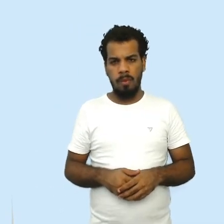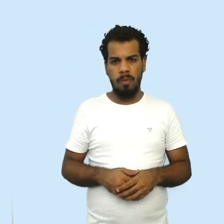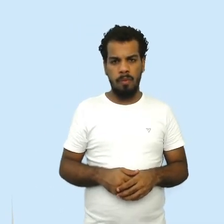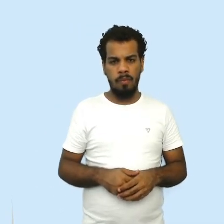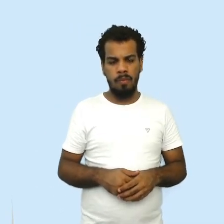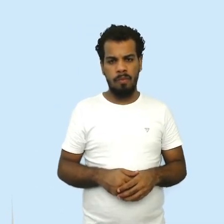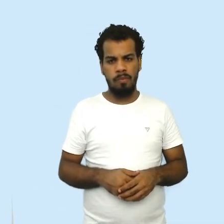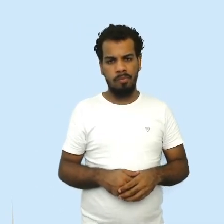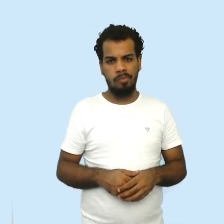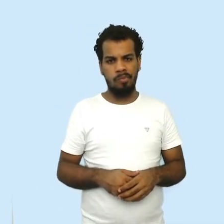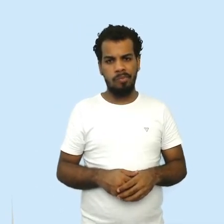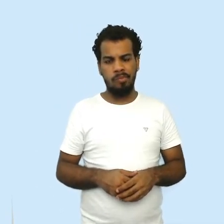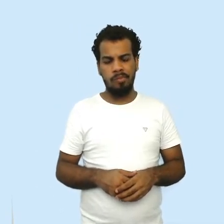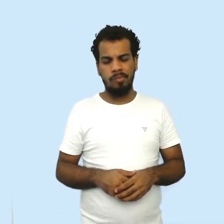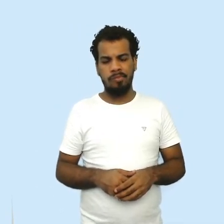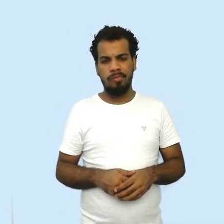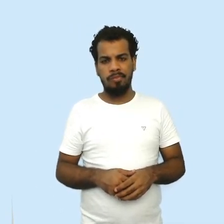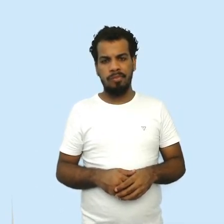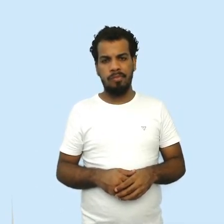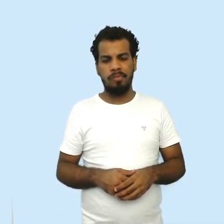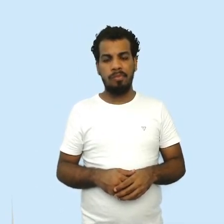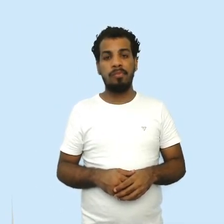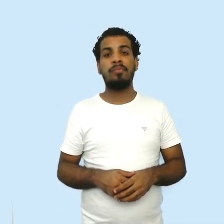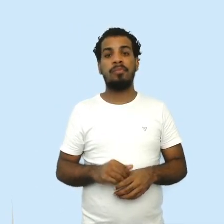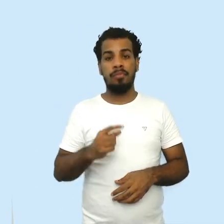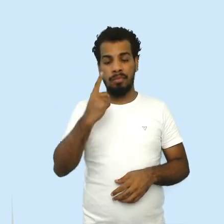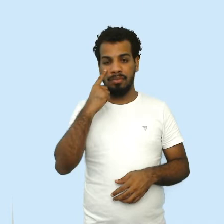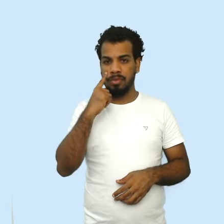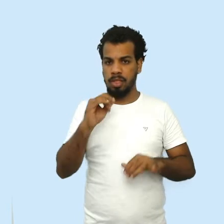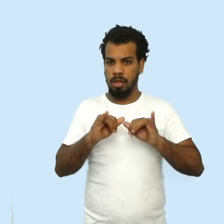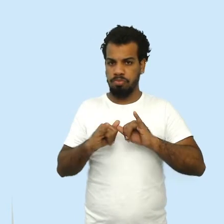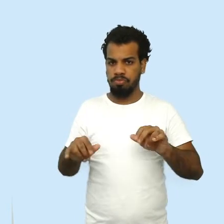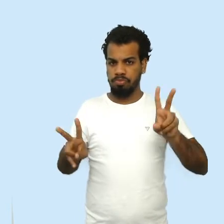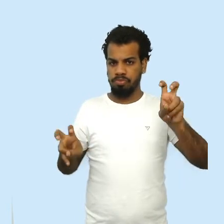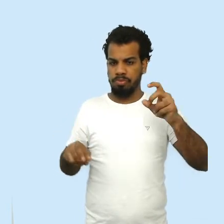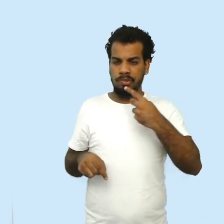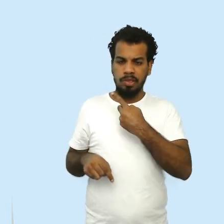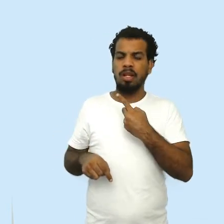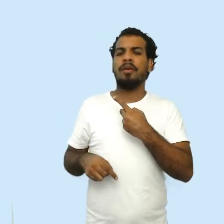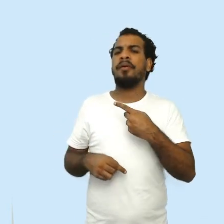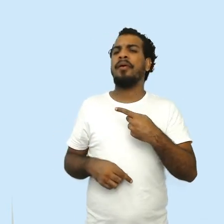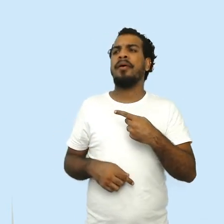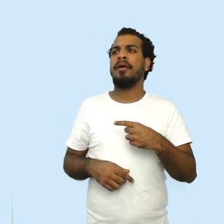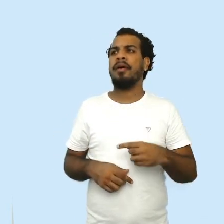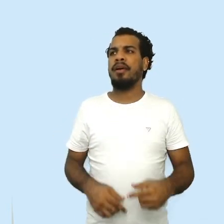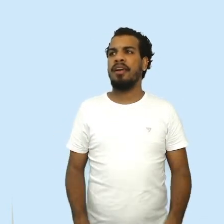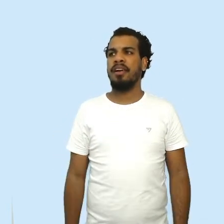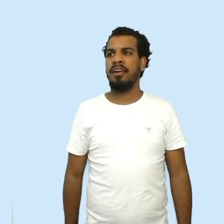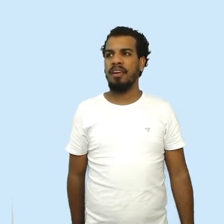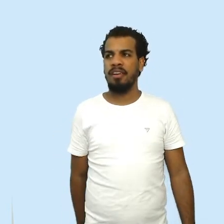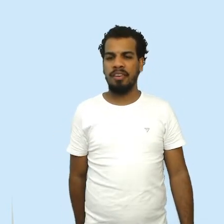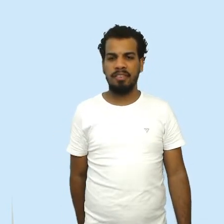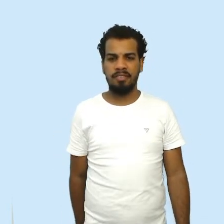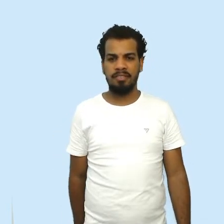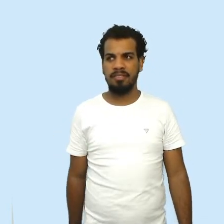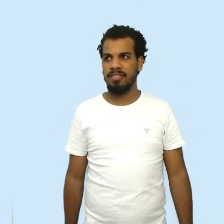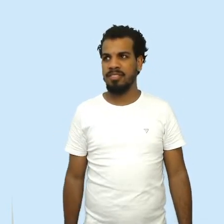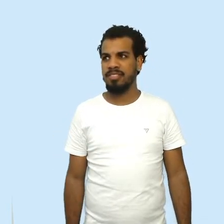essa notícia, para que a gente possa analisar? Se vocês forem observar, vocês vão ter aí... Aninha?